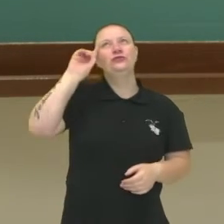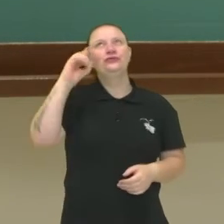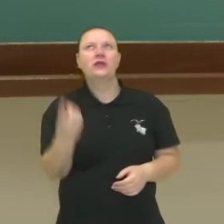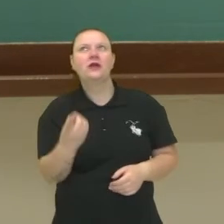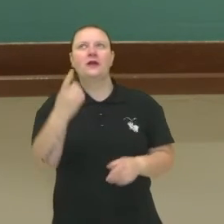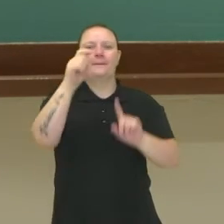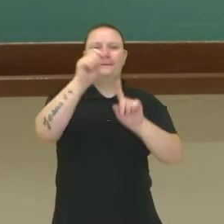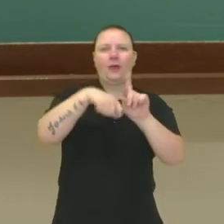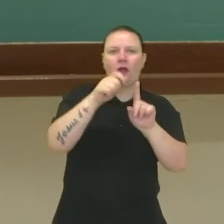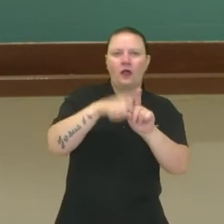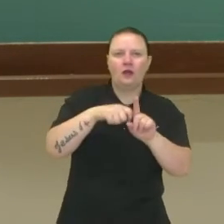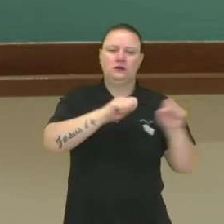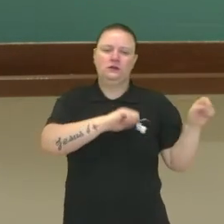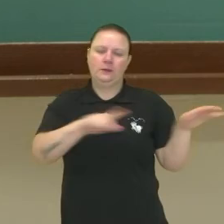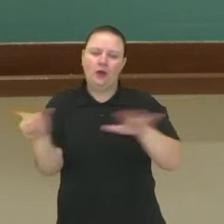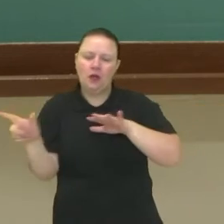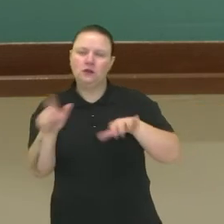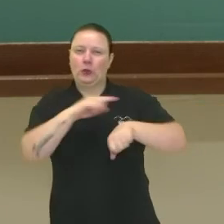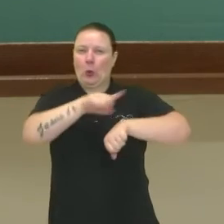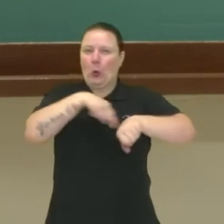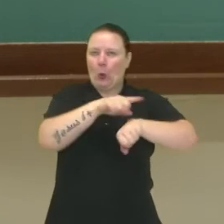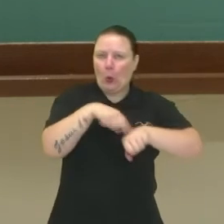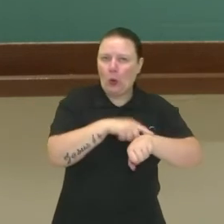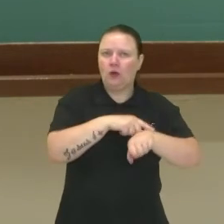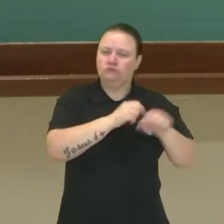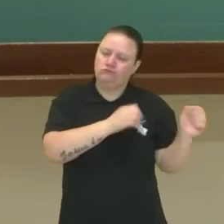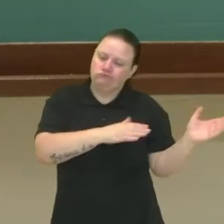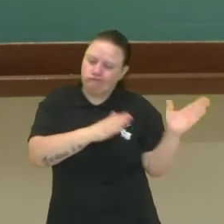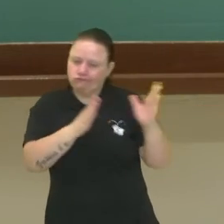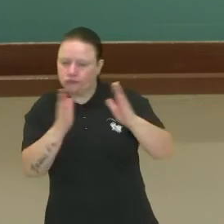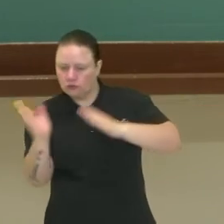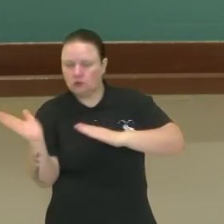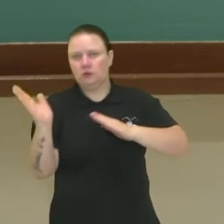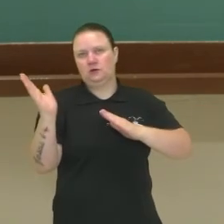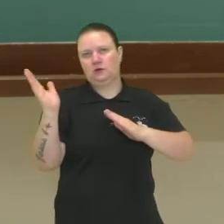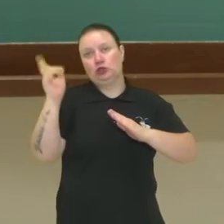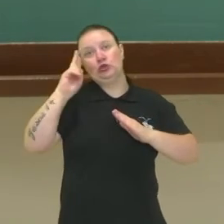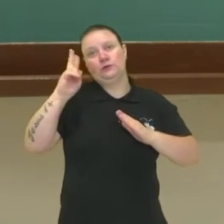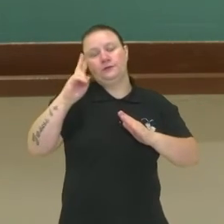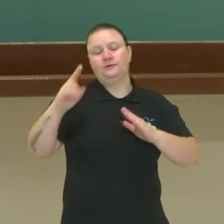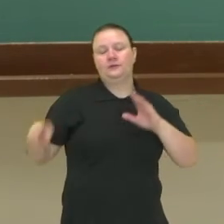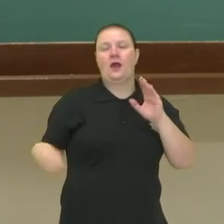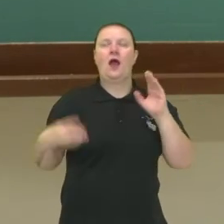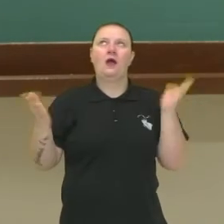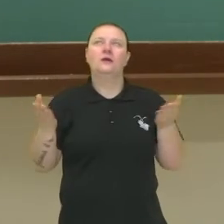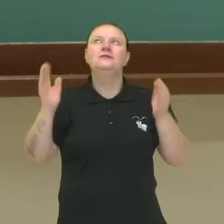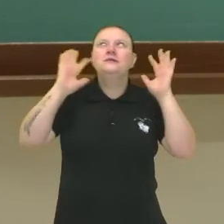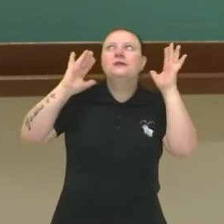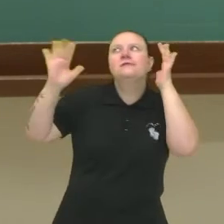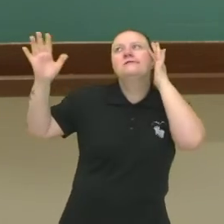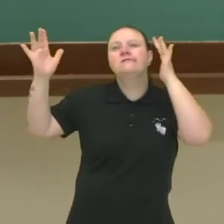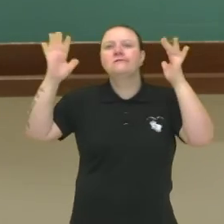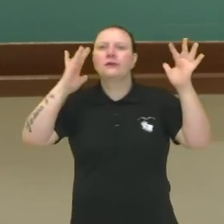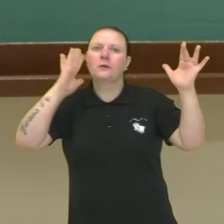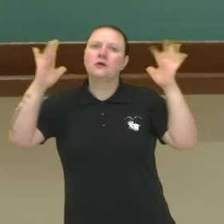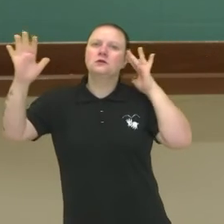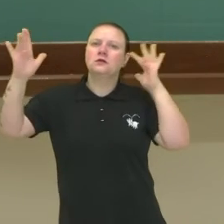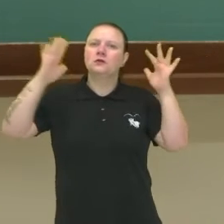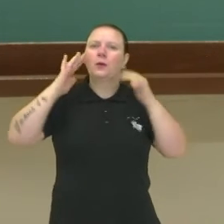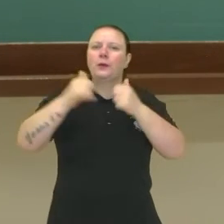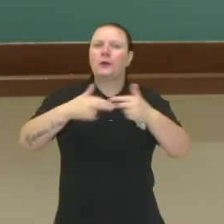uma sequência temporal. E quando eu falar de imaginação, reminiscências, algo